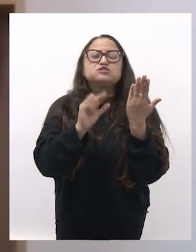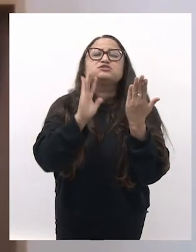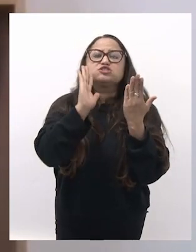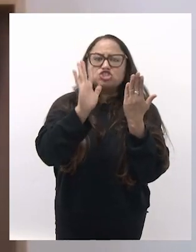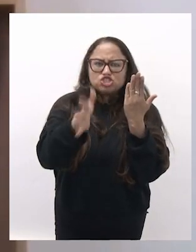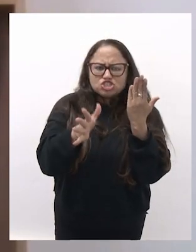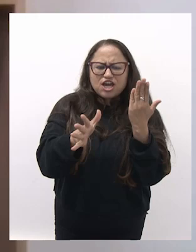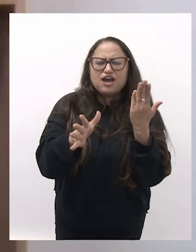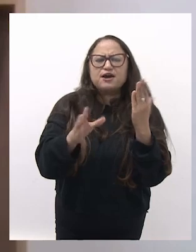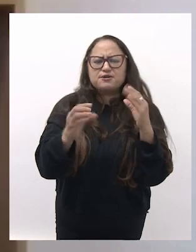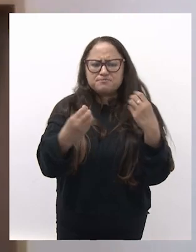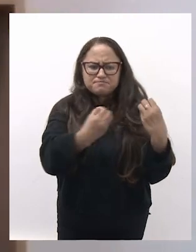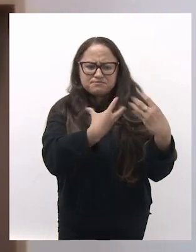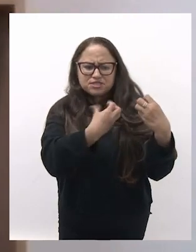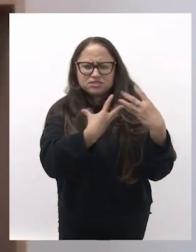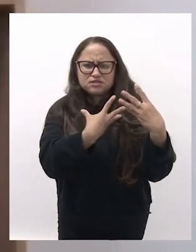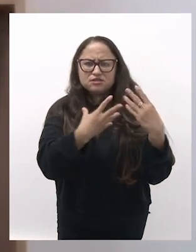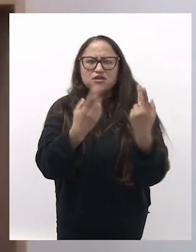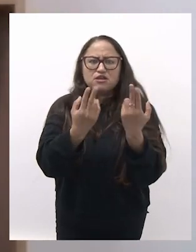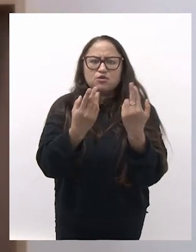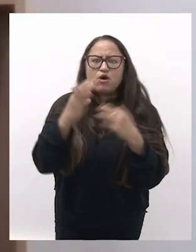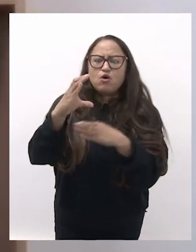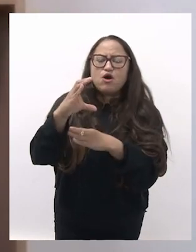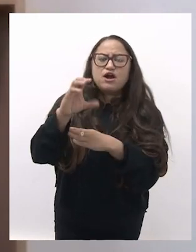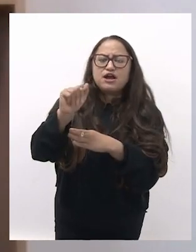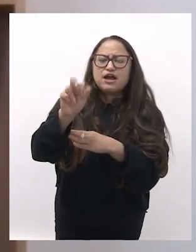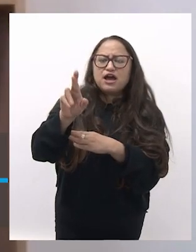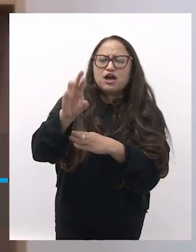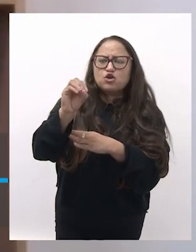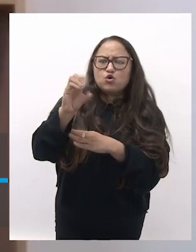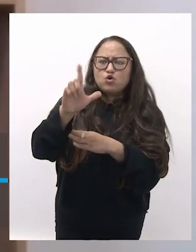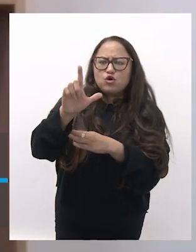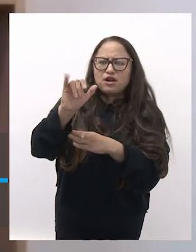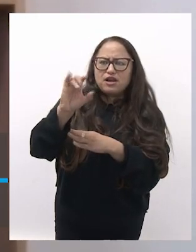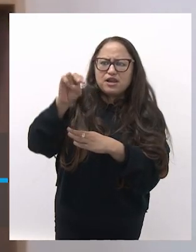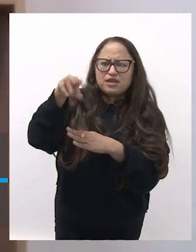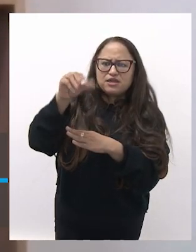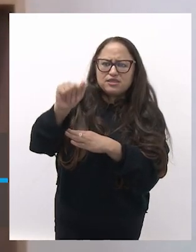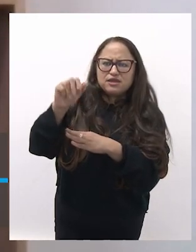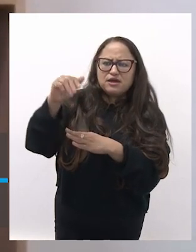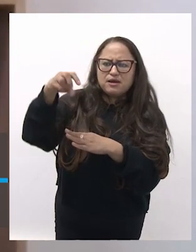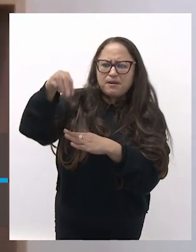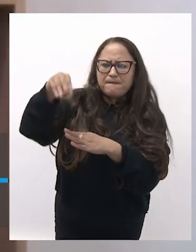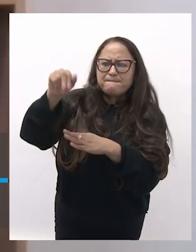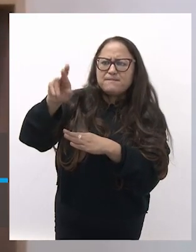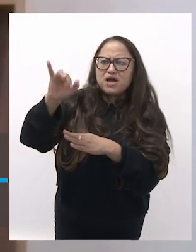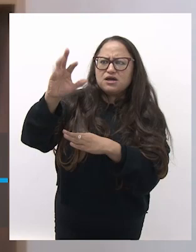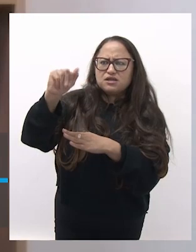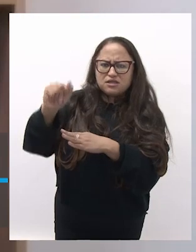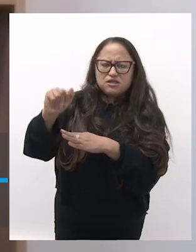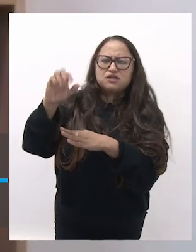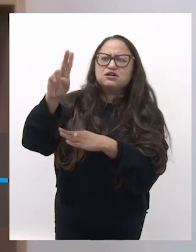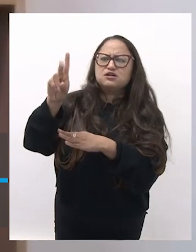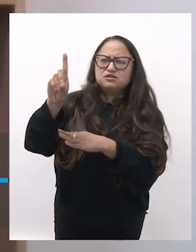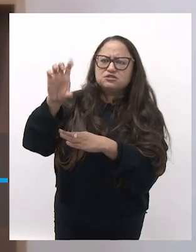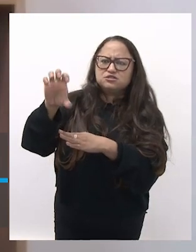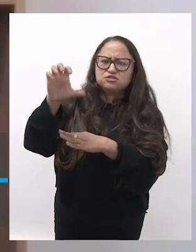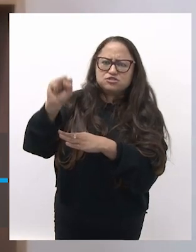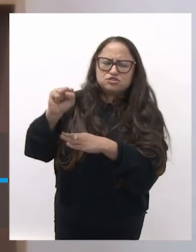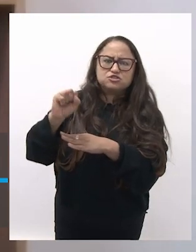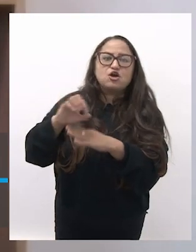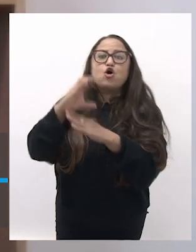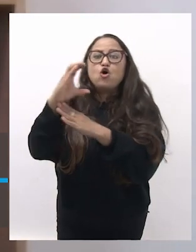ensinaram muito. Então, por exemplo, Carolina Maria de Jesus com O Quarto do Despejo, Conceição Evaristo com